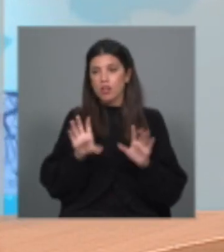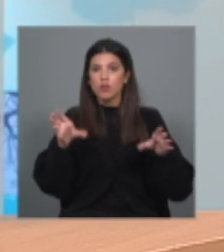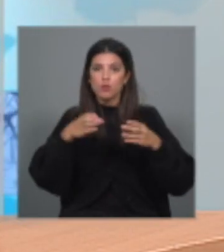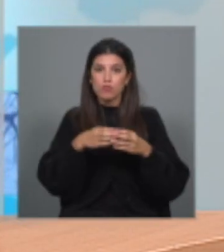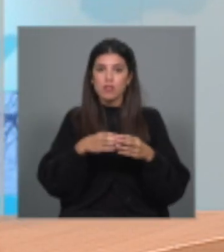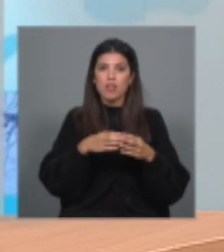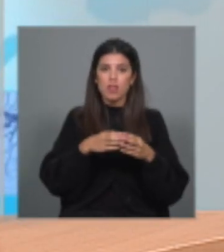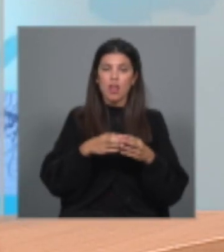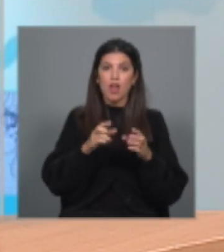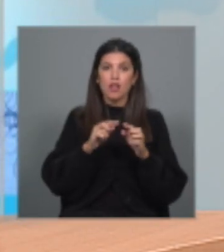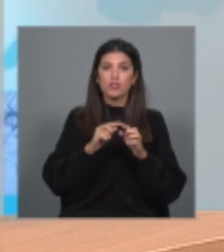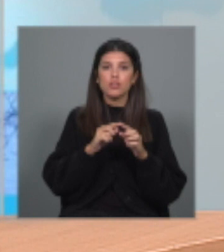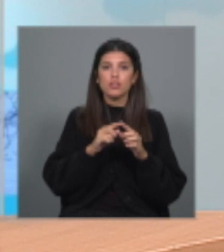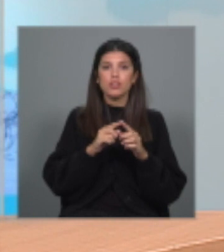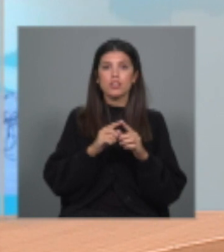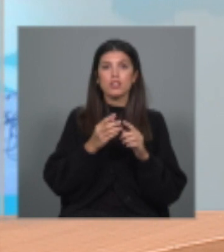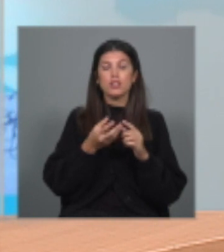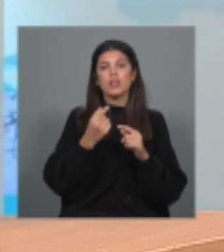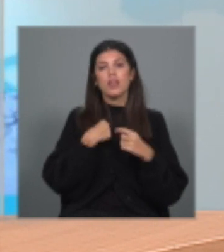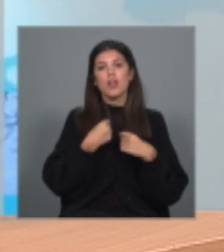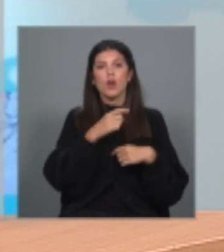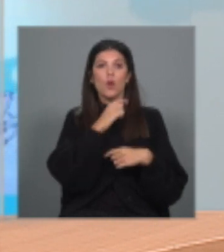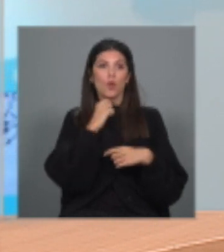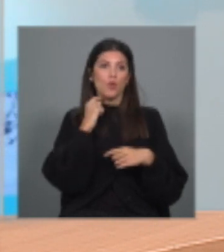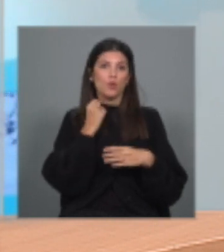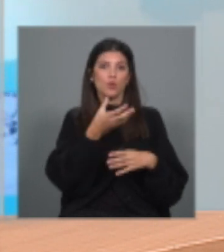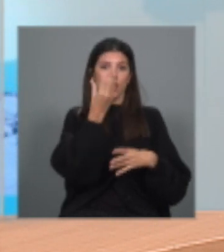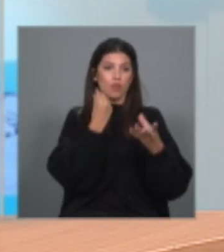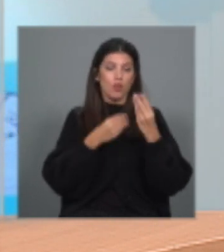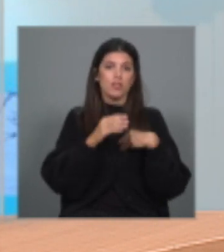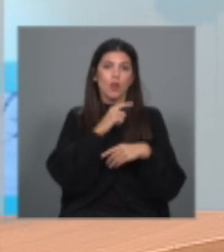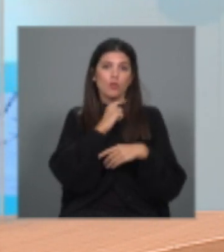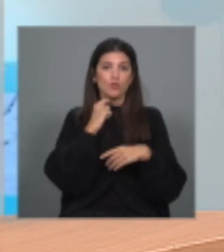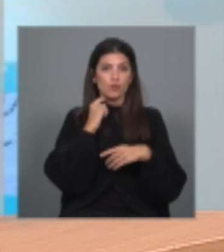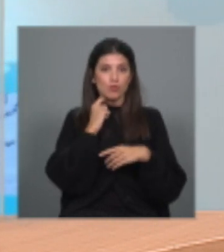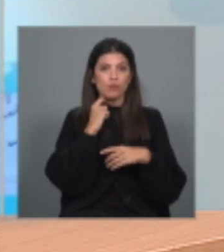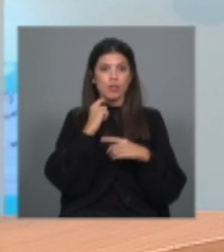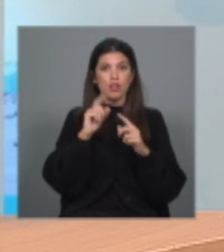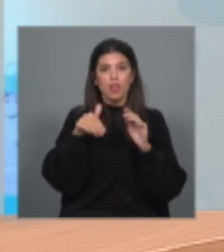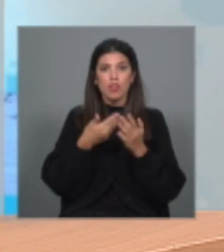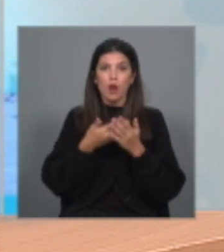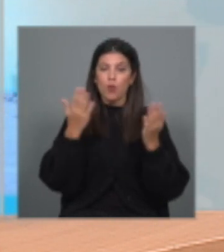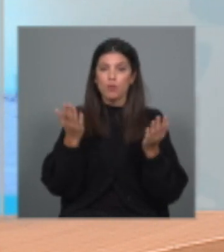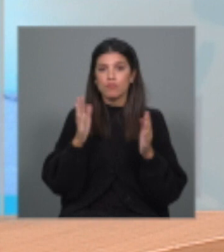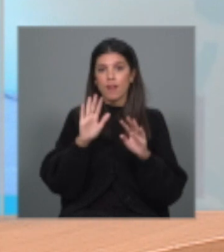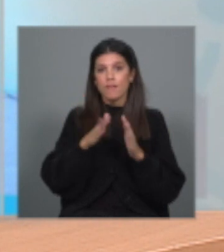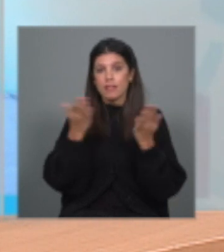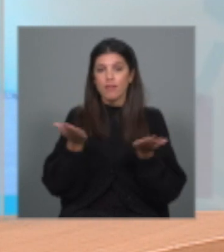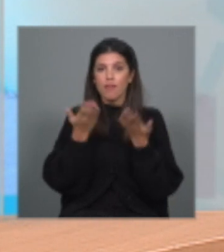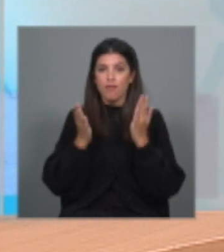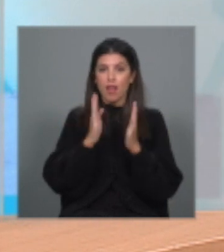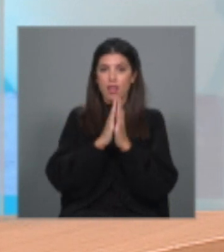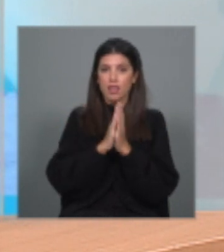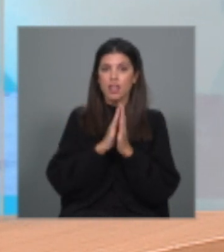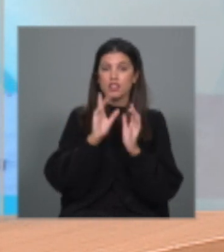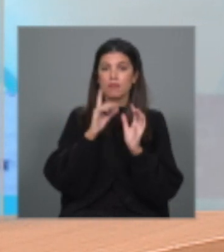que as vocações sacerdotais são um dom e uma graça de Deus à Igreja e uma necessidade que é preciso cuidar. E, portanto, propor que